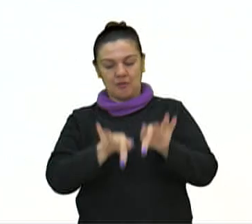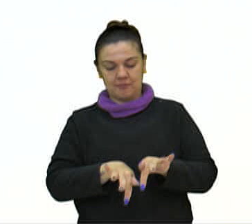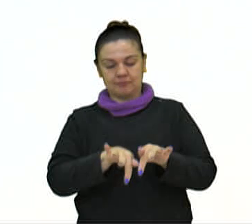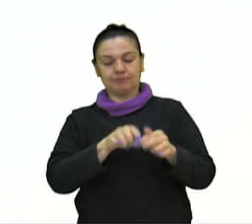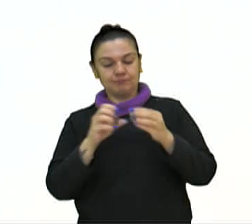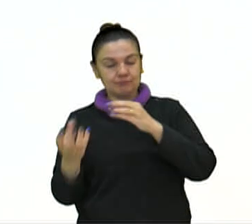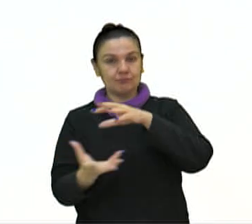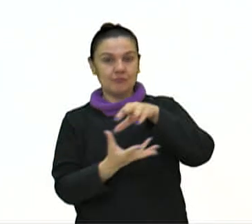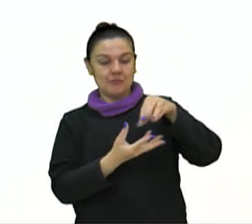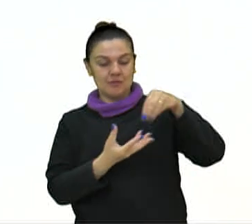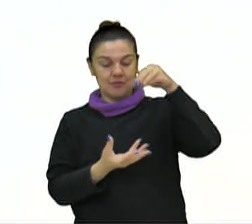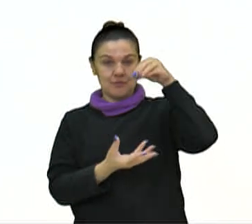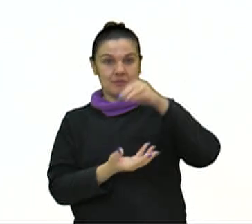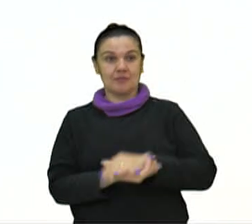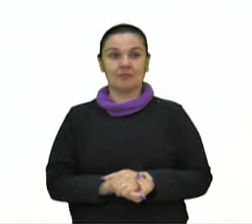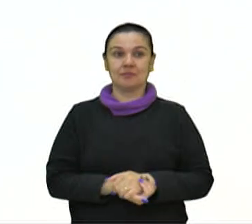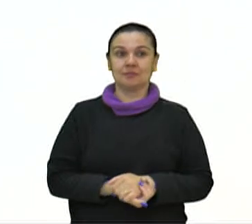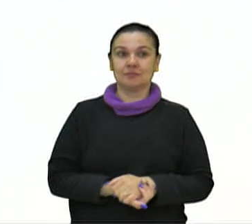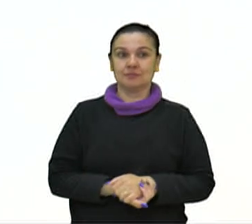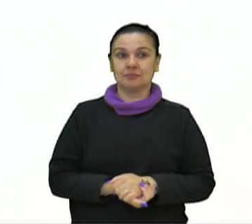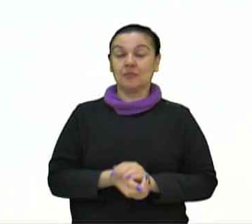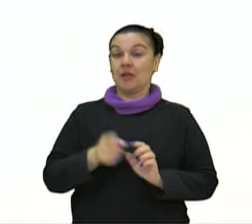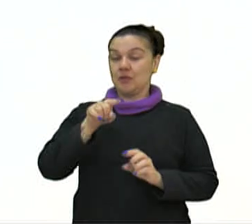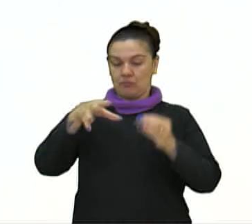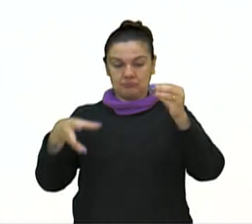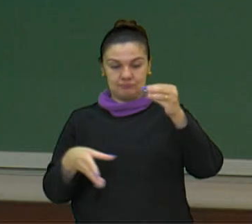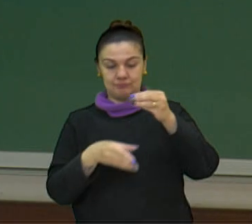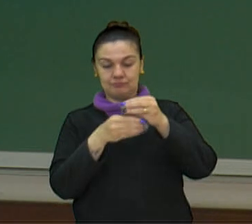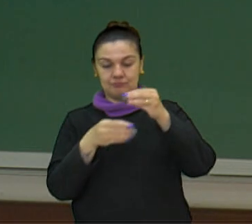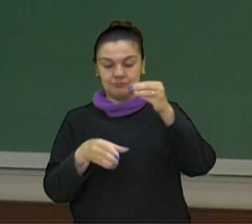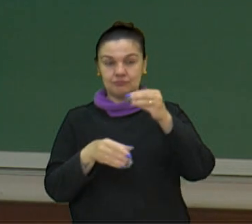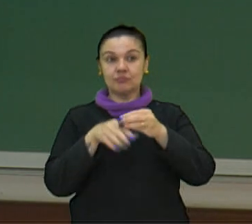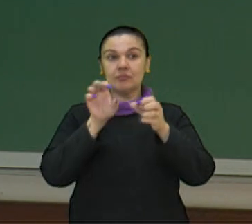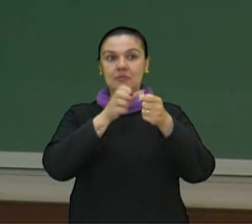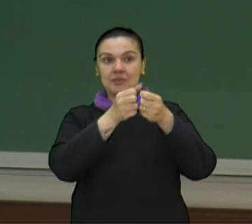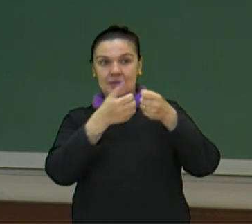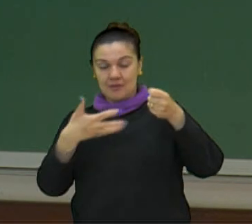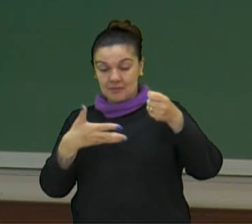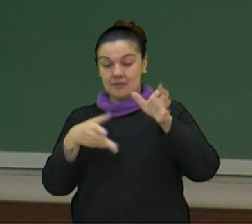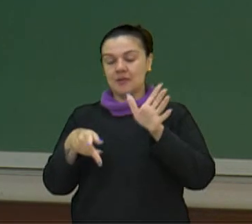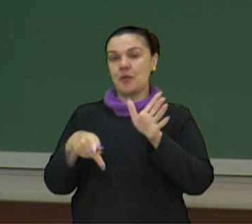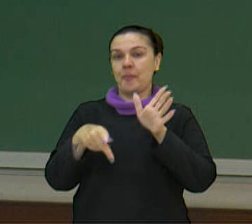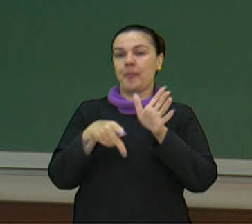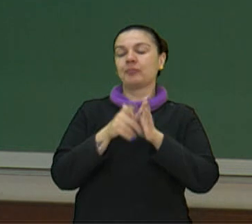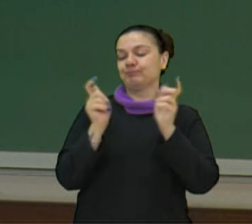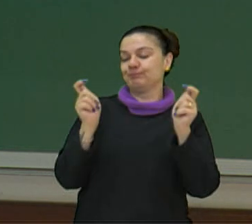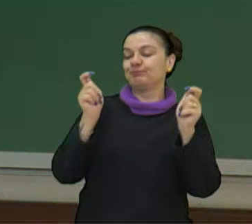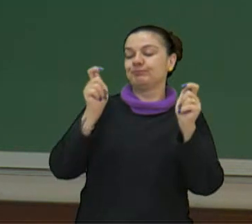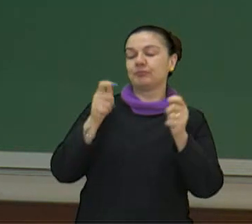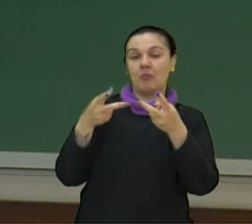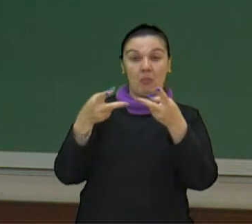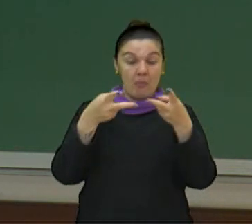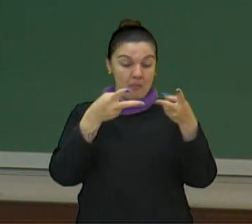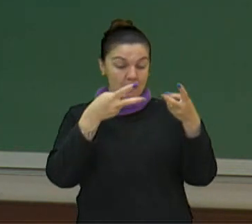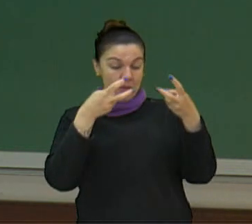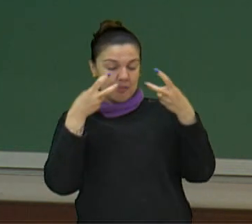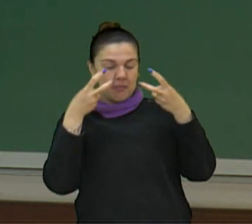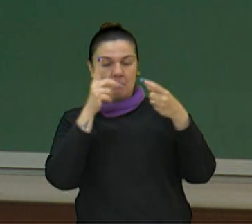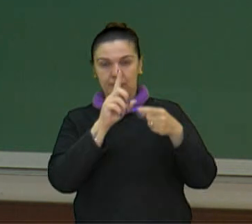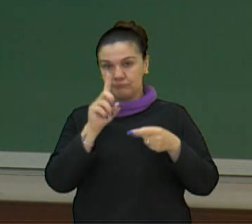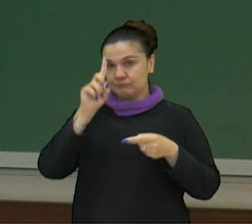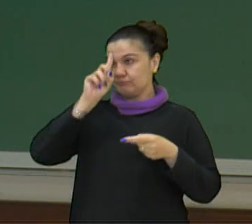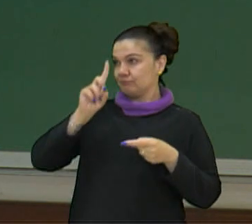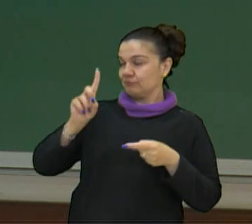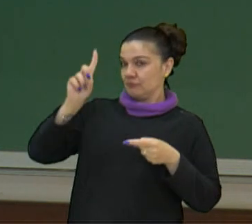sua essência. Então, aqui, atributos são as características que nós podemos discernir em Deus,